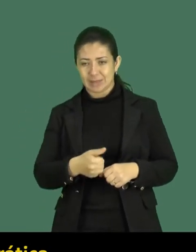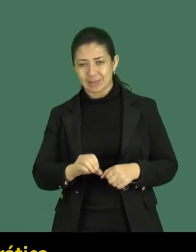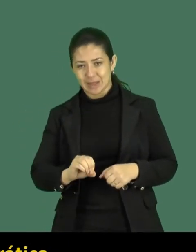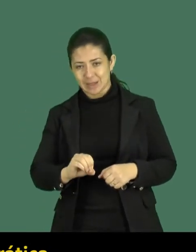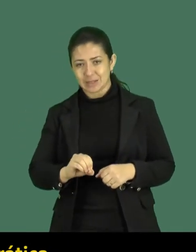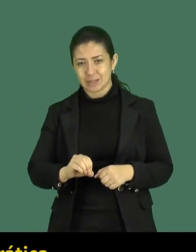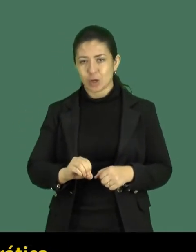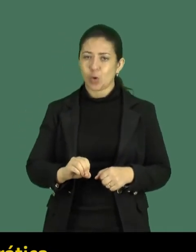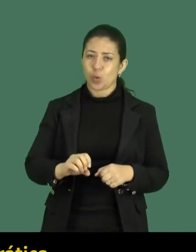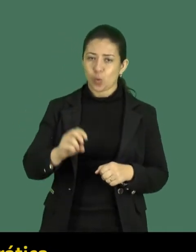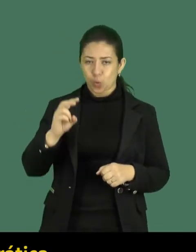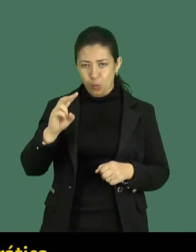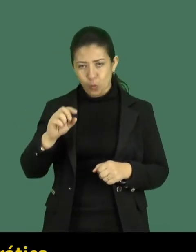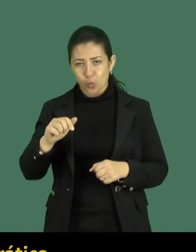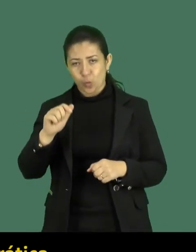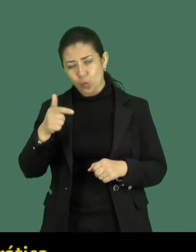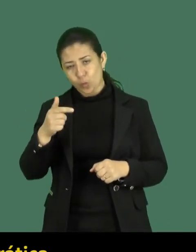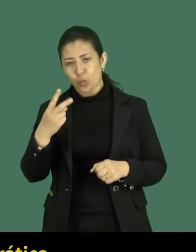aí, ó.